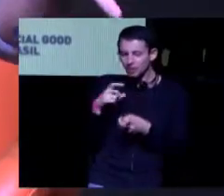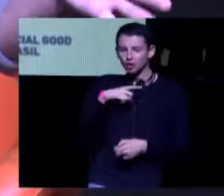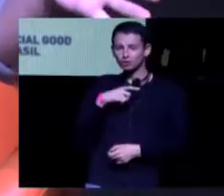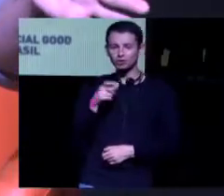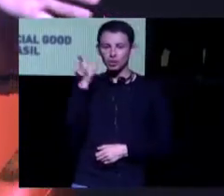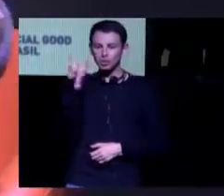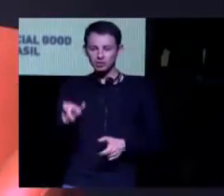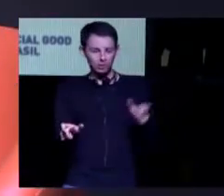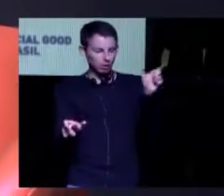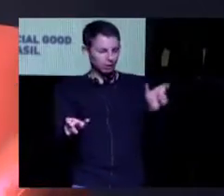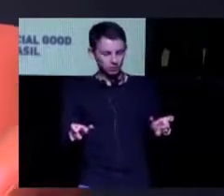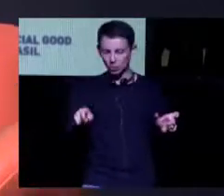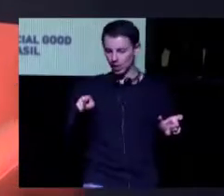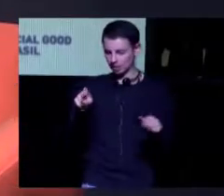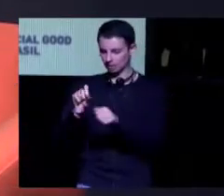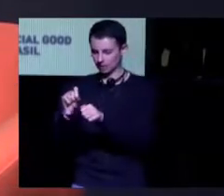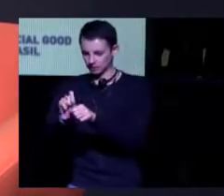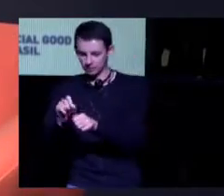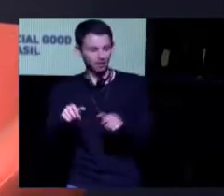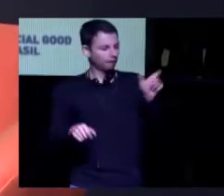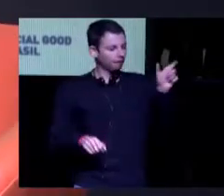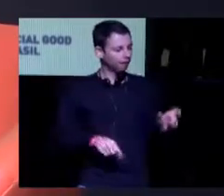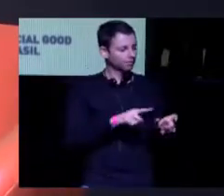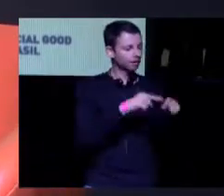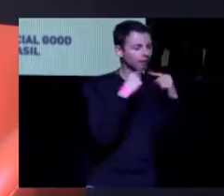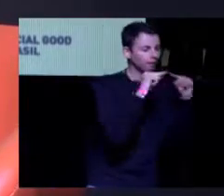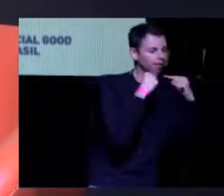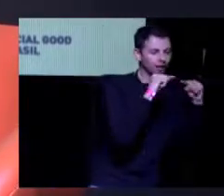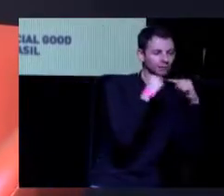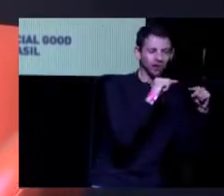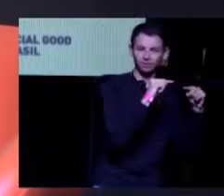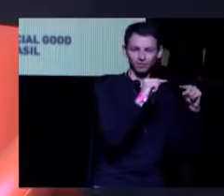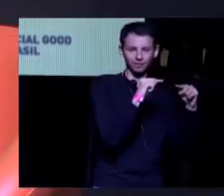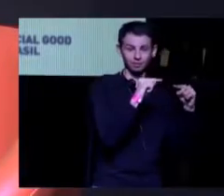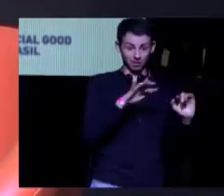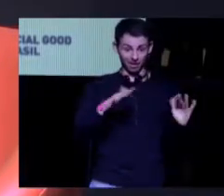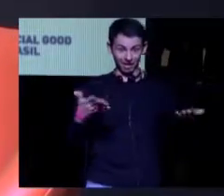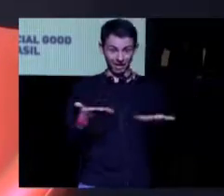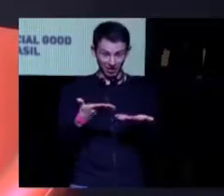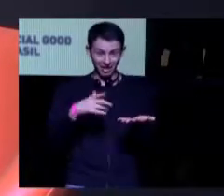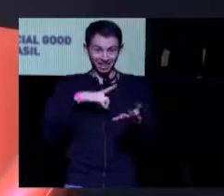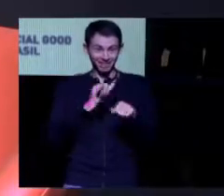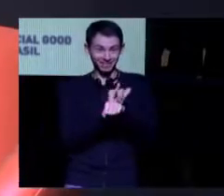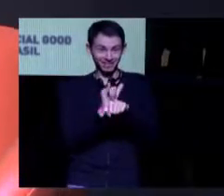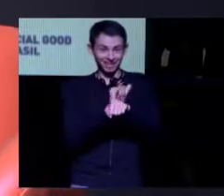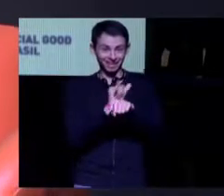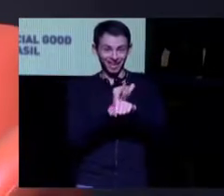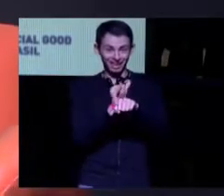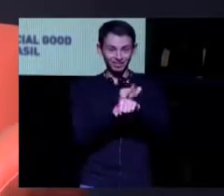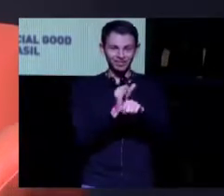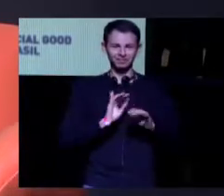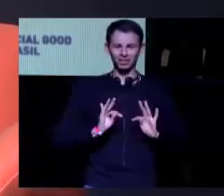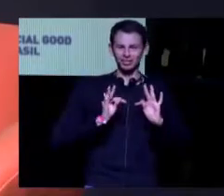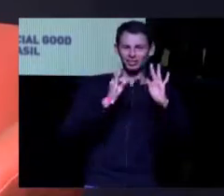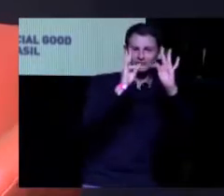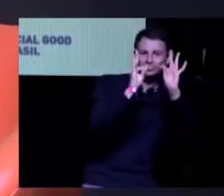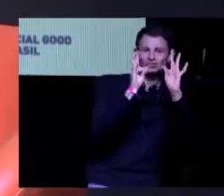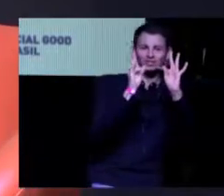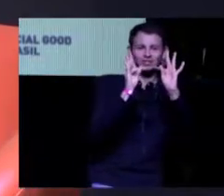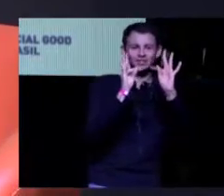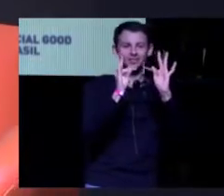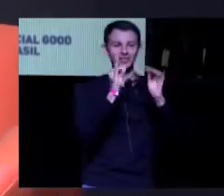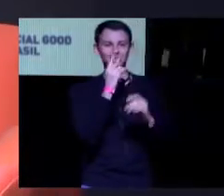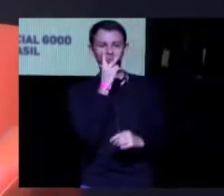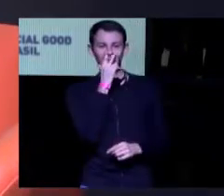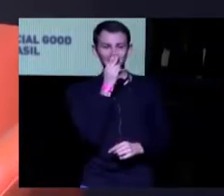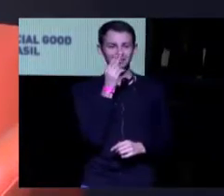os que faziam e os que reclamavam. E agora, com todas essas novas ferramentas, digitais ou não, de aproximação